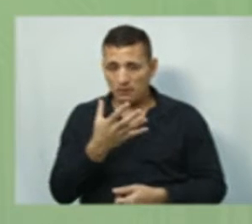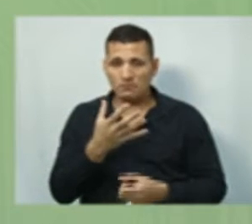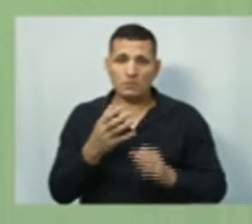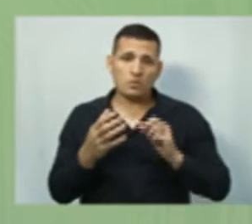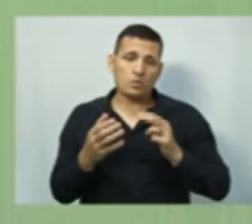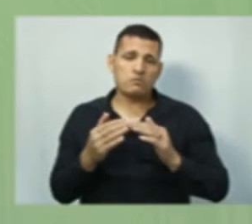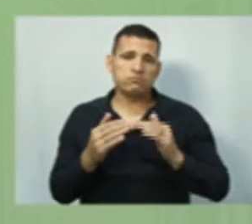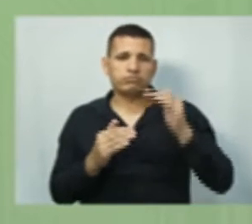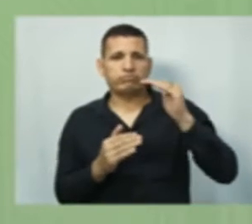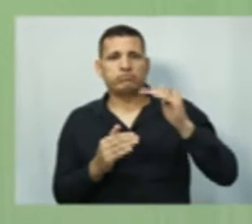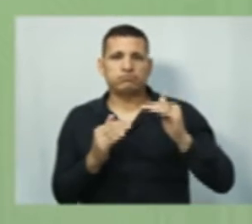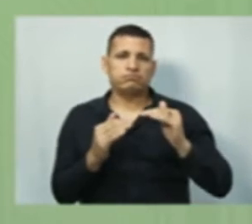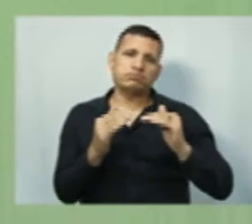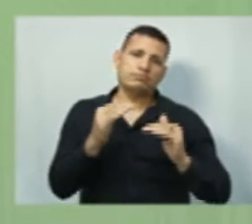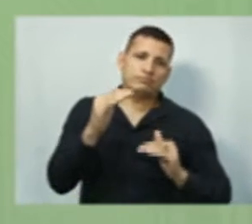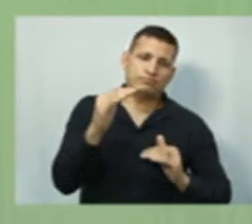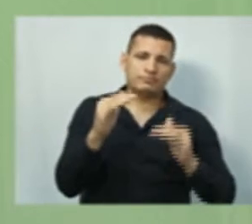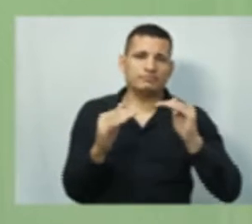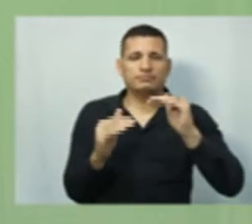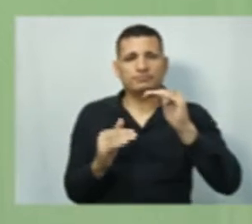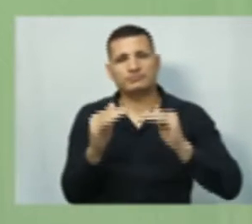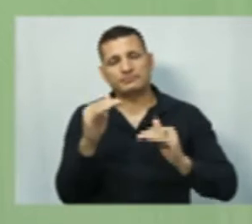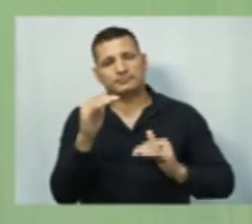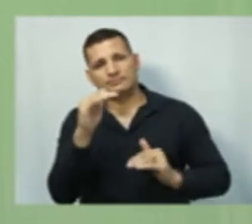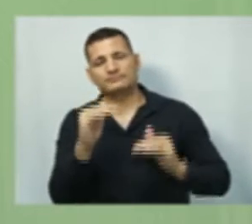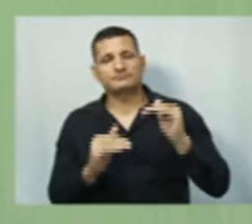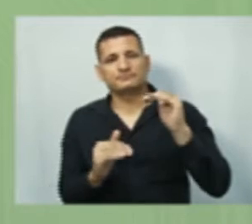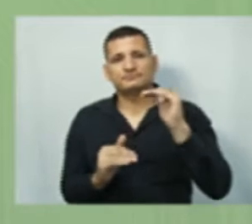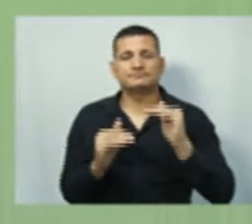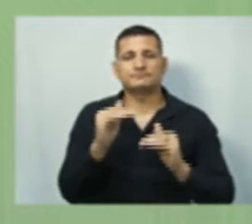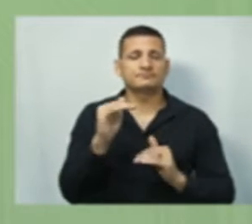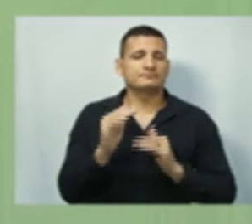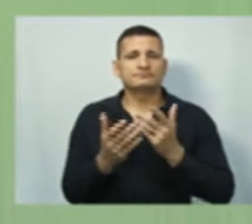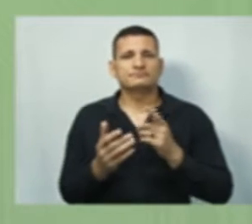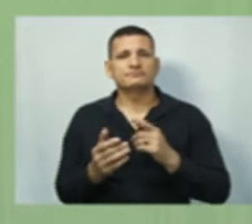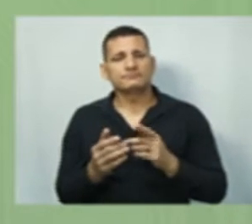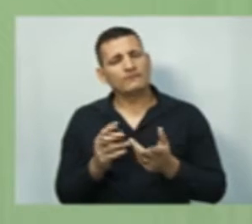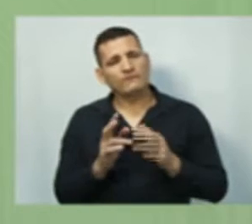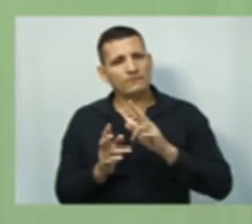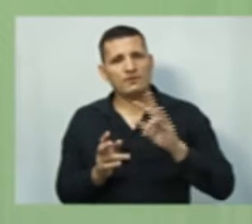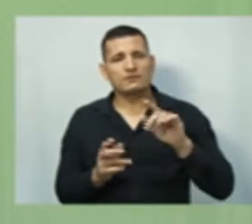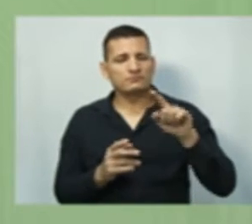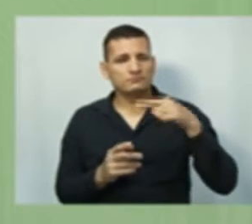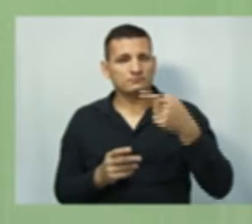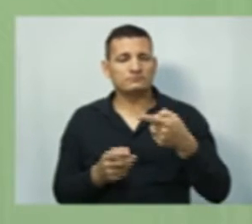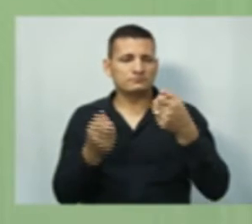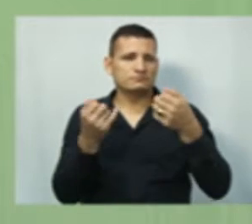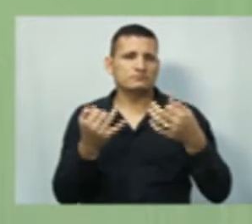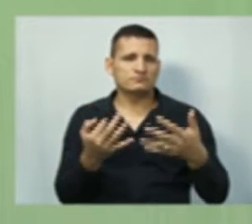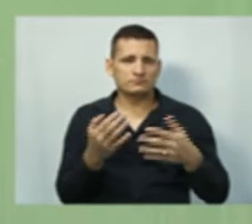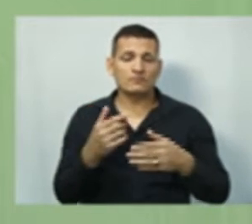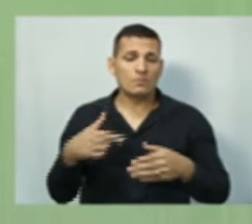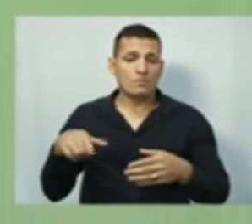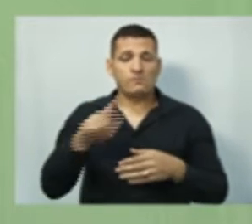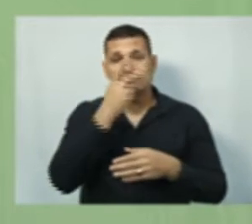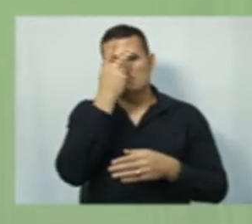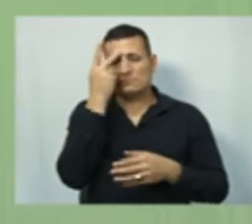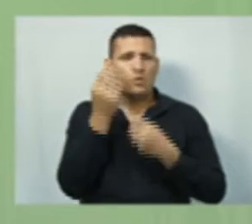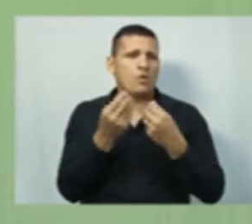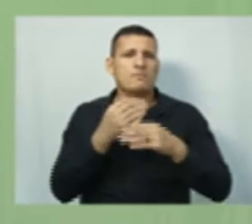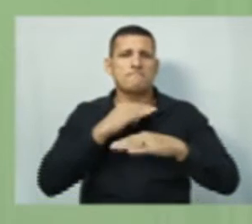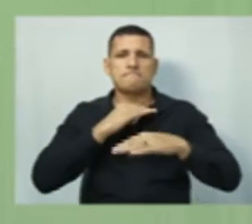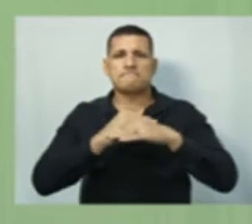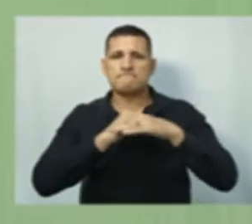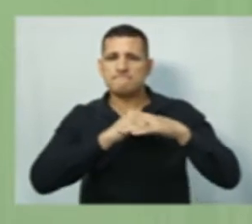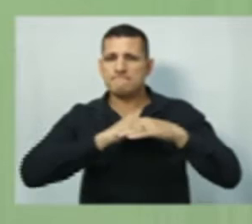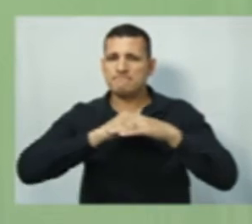alto padrão. Se vivem mal, são de baixo padrão. Nós vamos ter um momento para discutir muito mais esse padrão de vida das pessoas. Mas